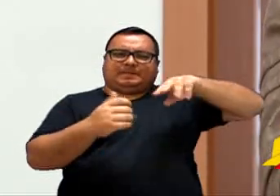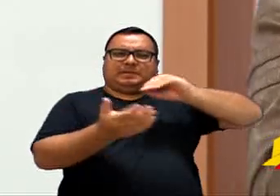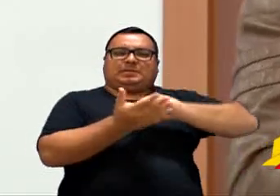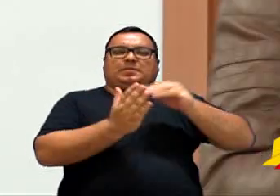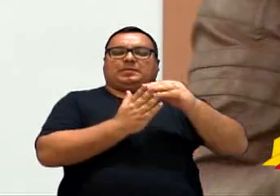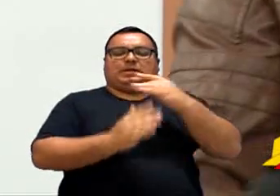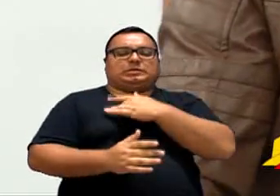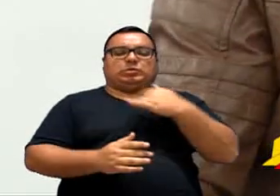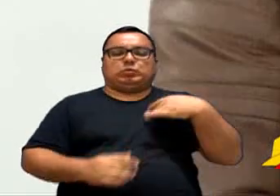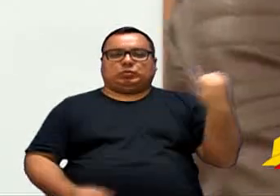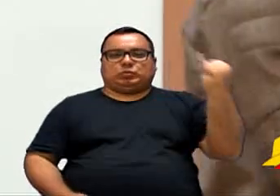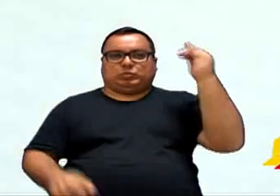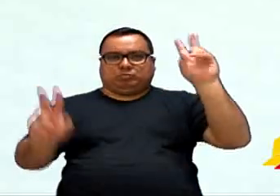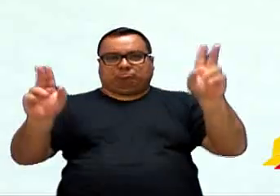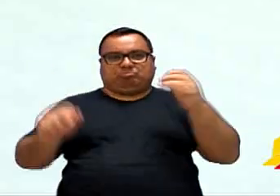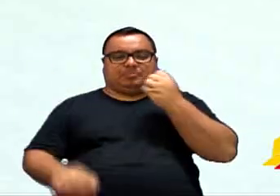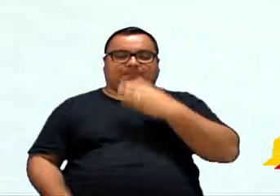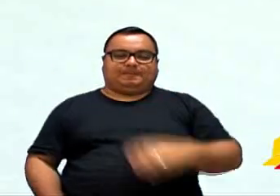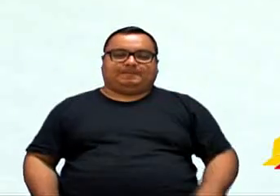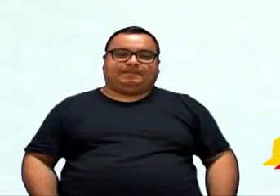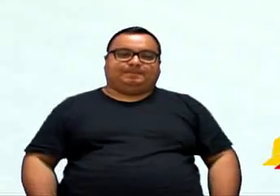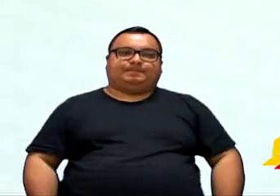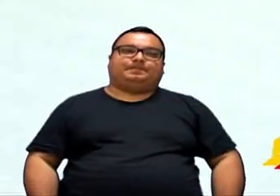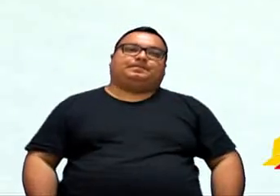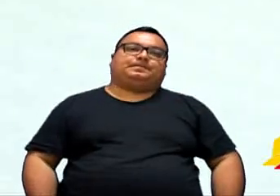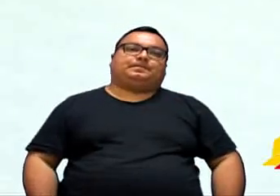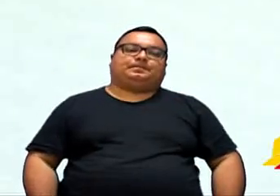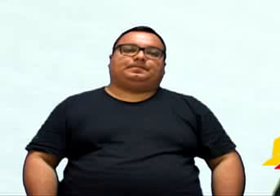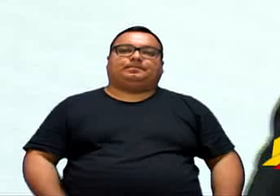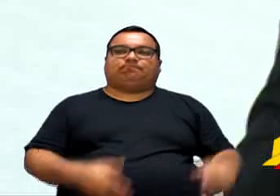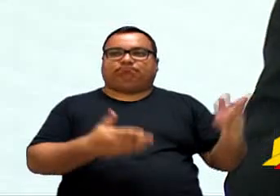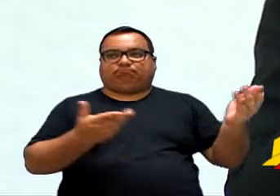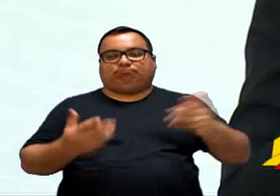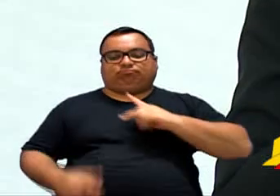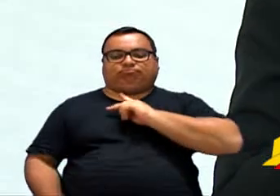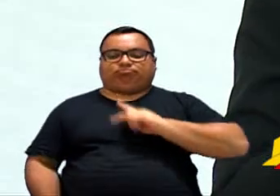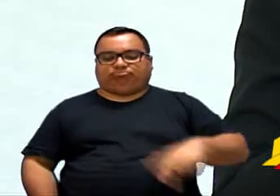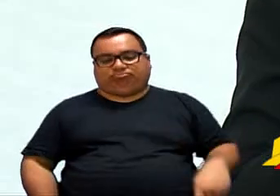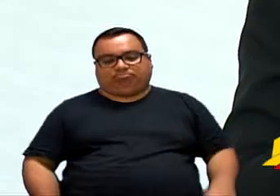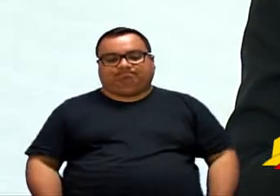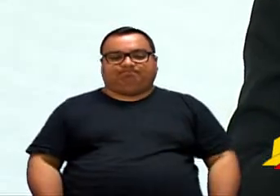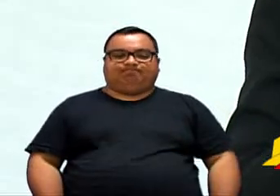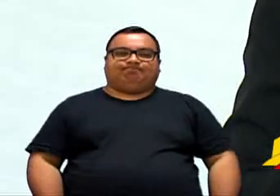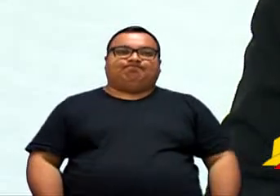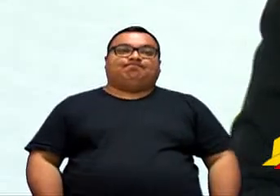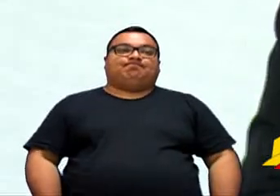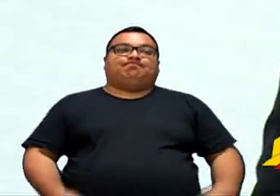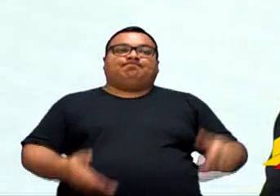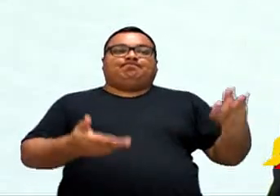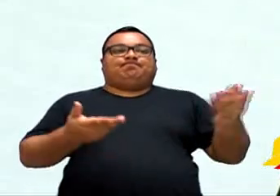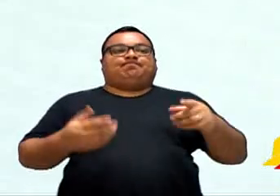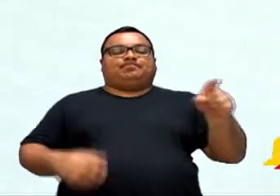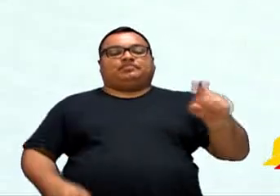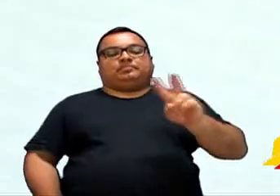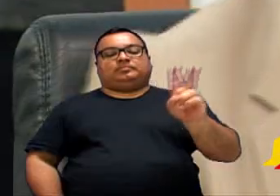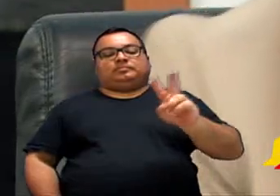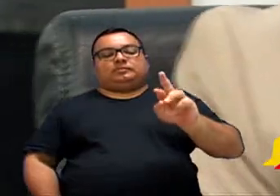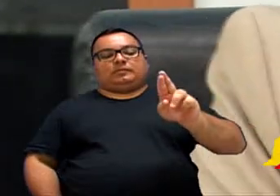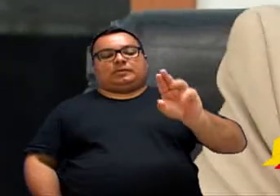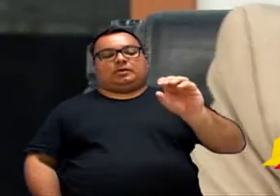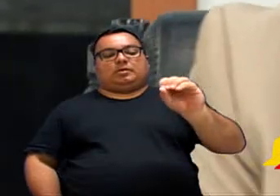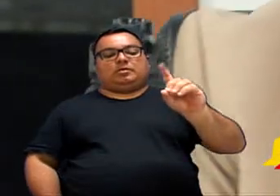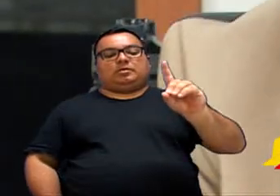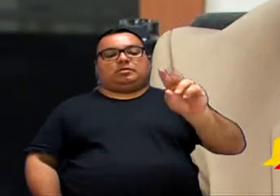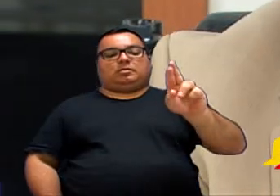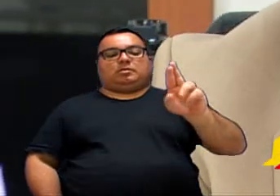gente. Obrigada. Vereador Rodrigo Treviso, presidente. Bom dia a todos. Fernanda,